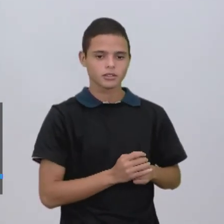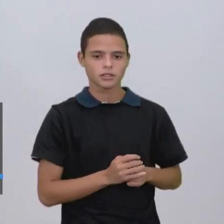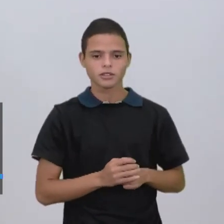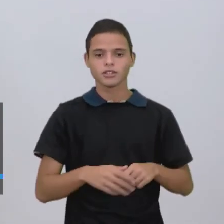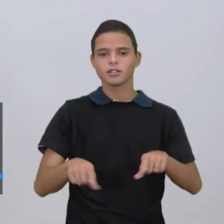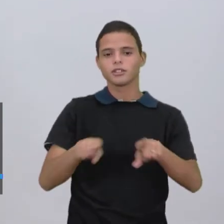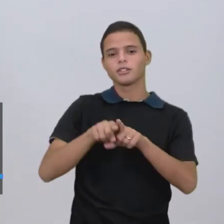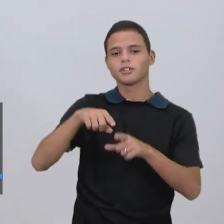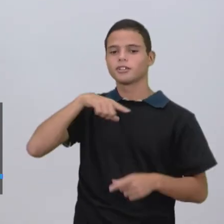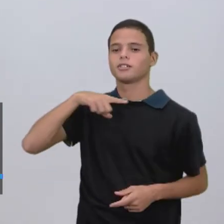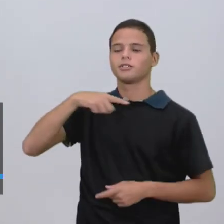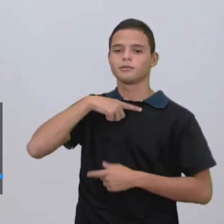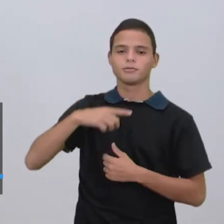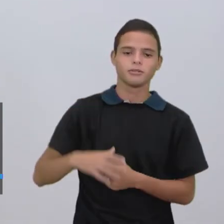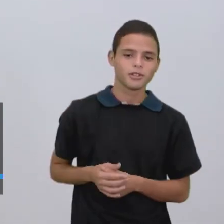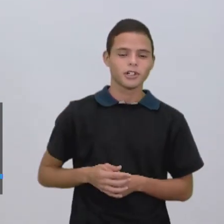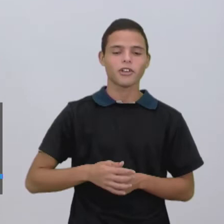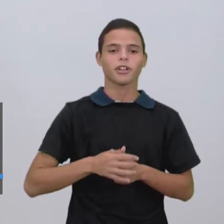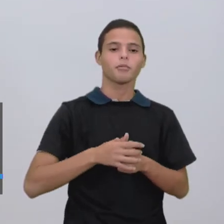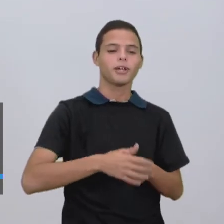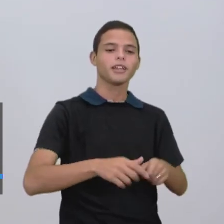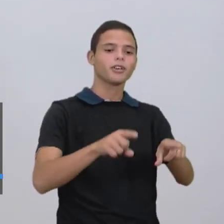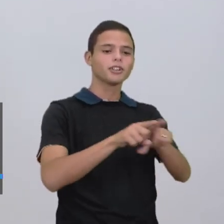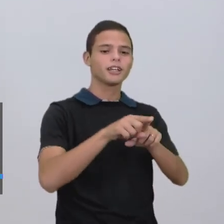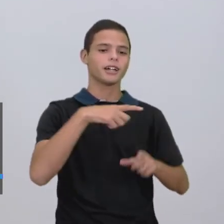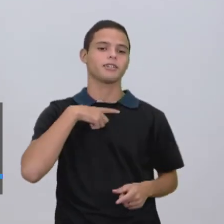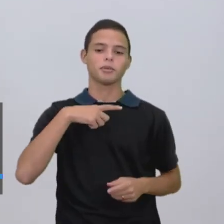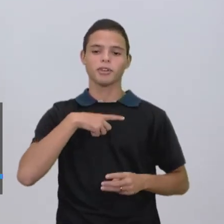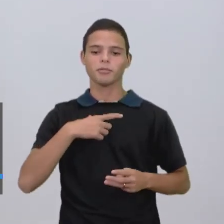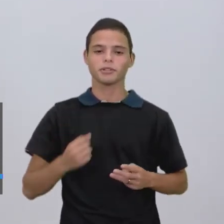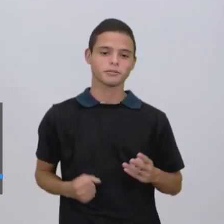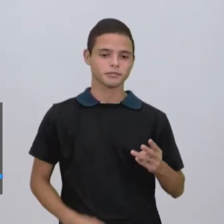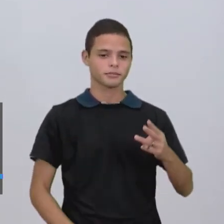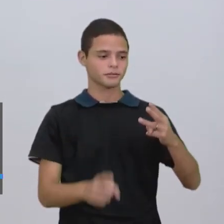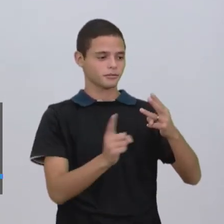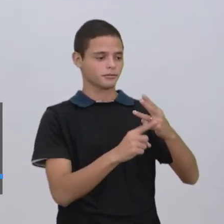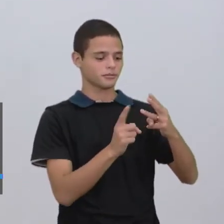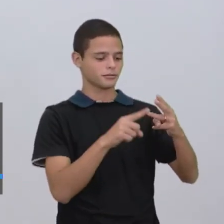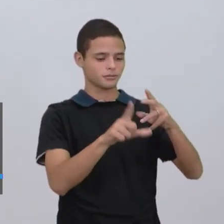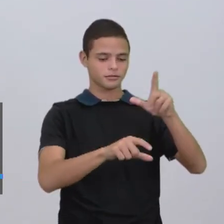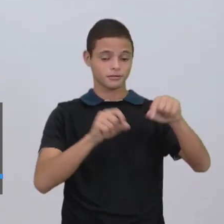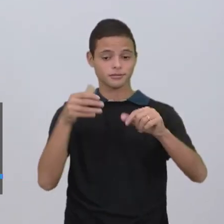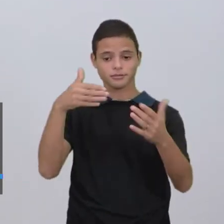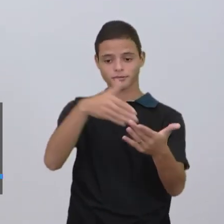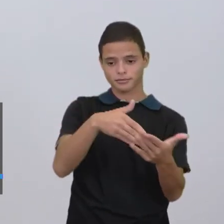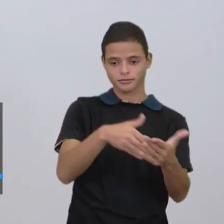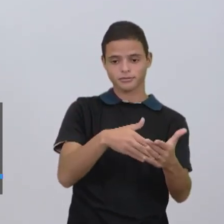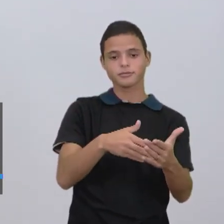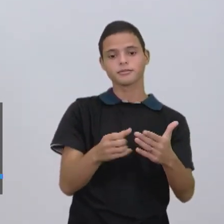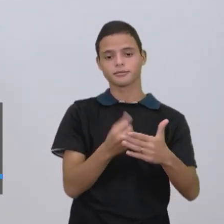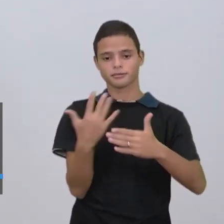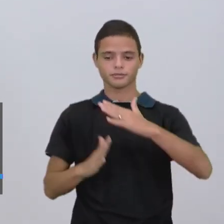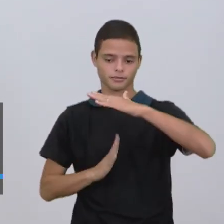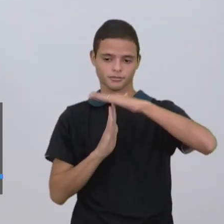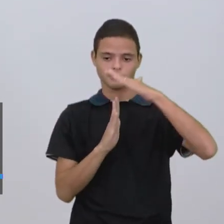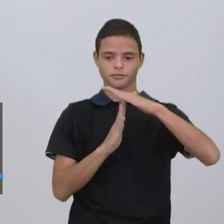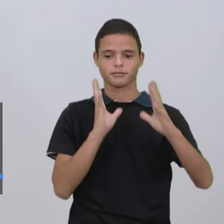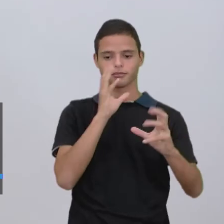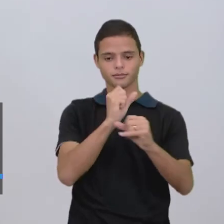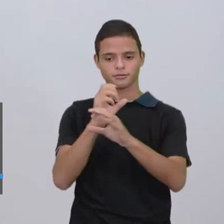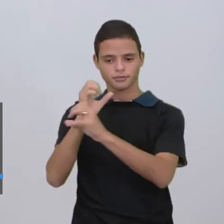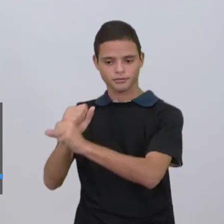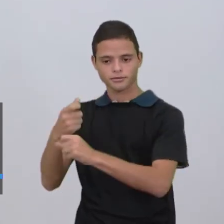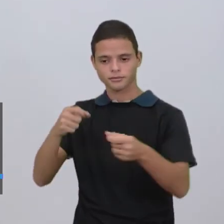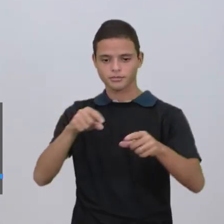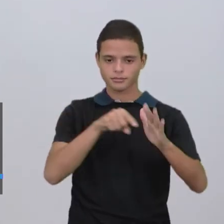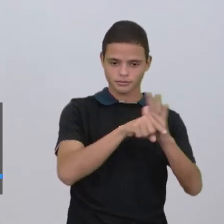vai escolhendo, sorteando, e você vai lá e coleta as informações aleatoriamente até chegar na quantidade que você calculou que tem que ter sua pesquisa. Tá bom,